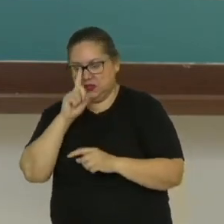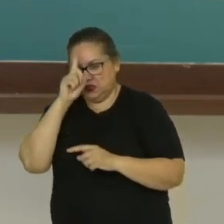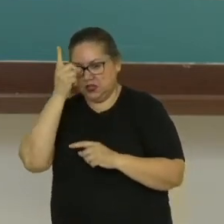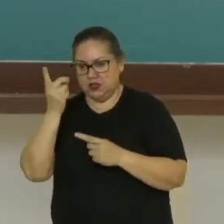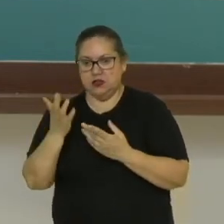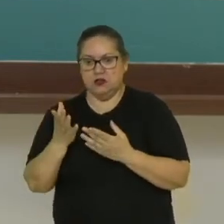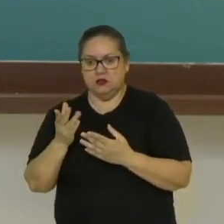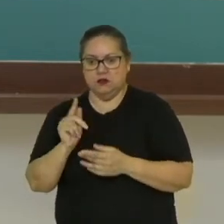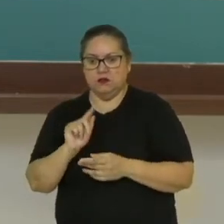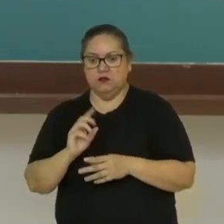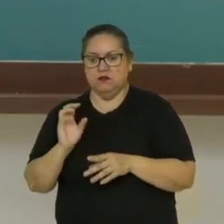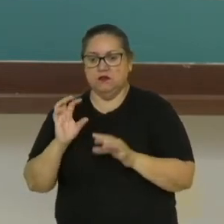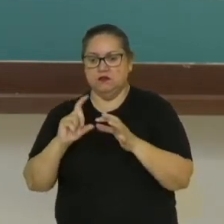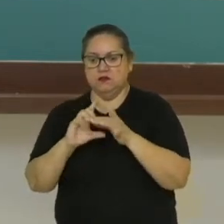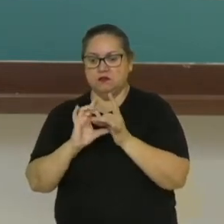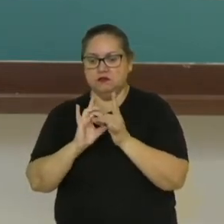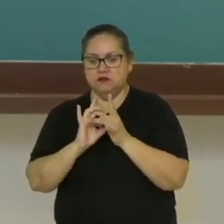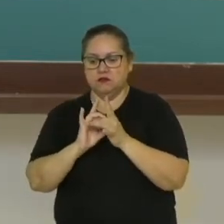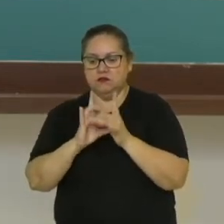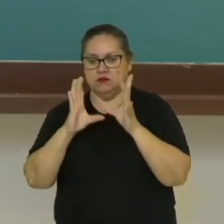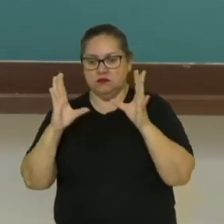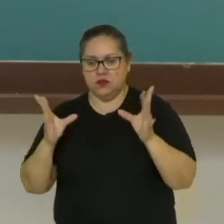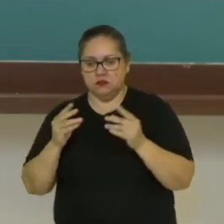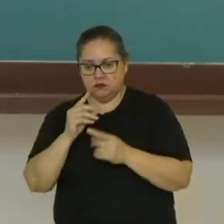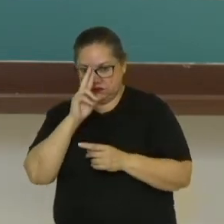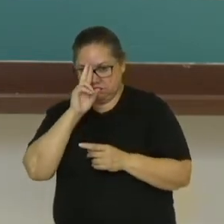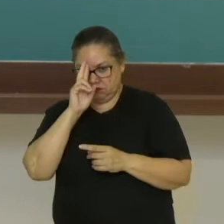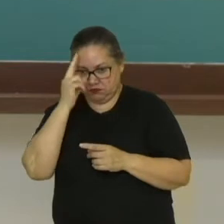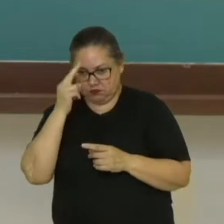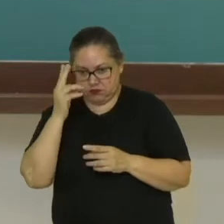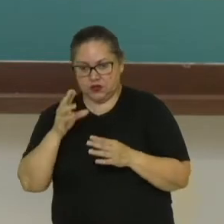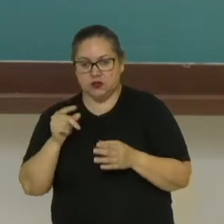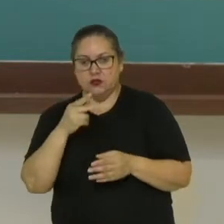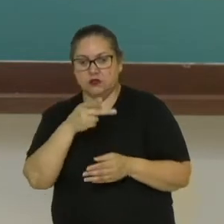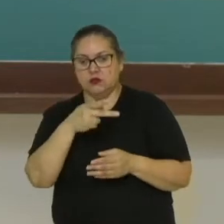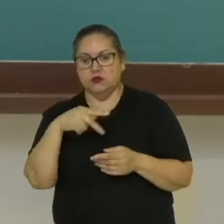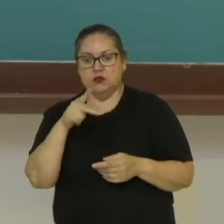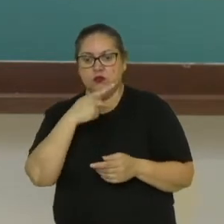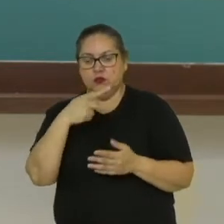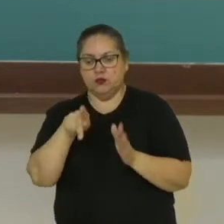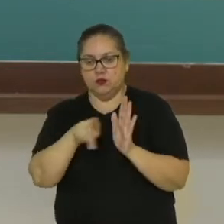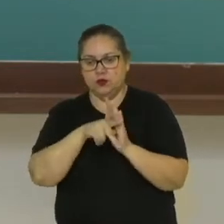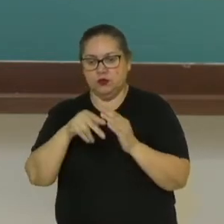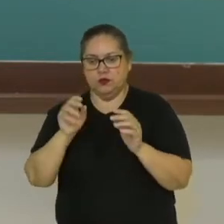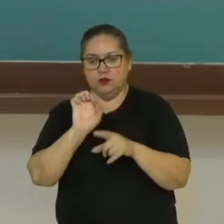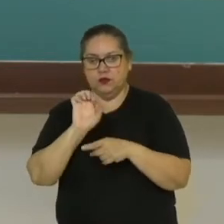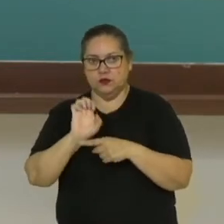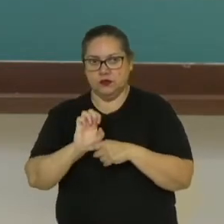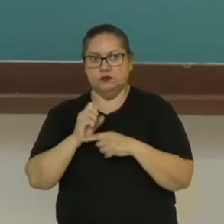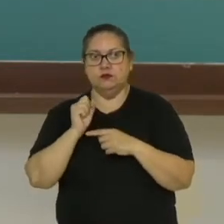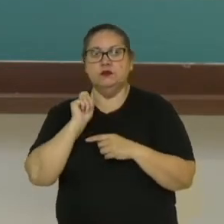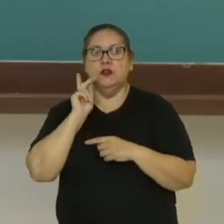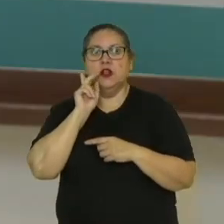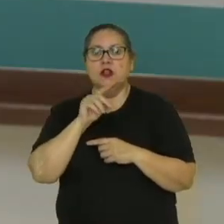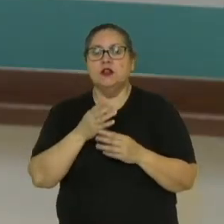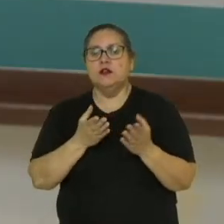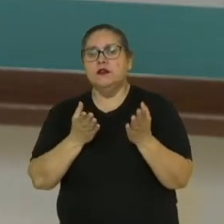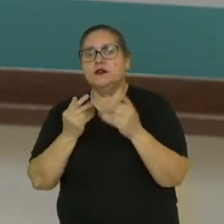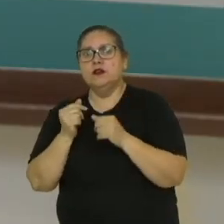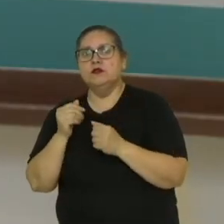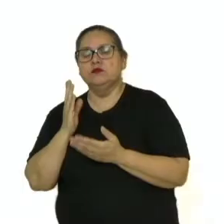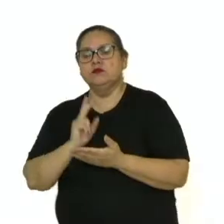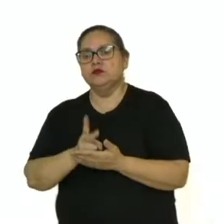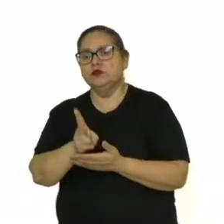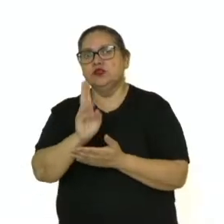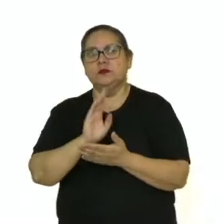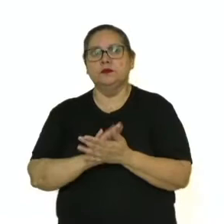aspecto democrático, né? E dar racionalidade às funções do próprio Estado. Legal? Vamos lá, pessoal? Vamos